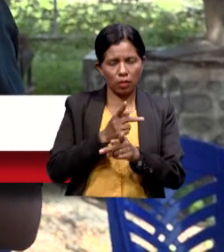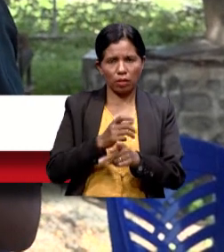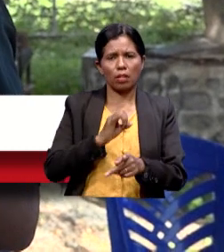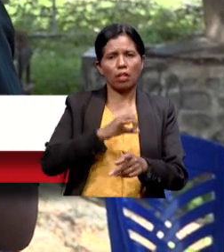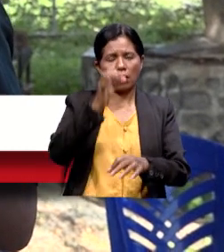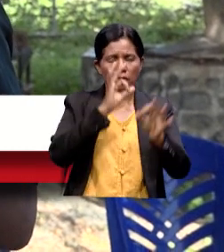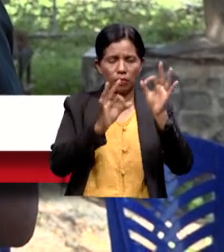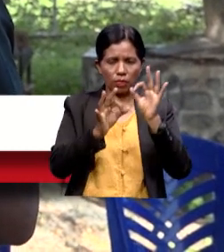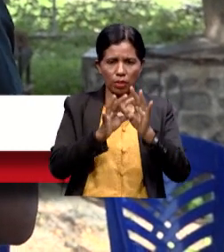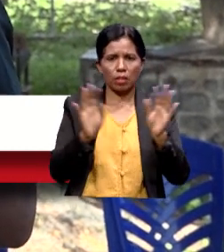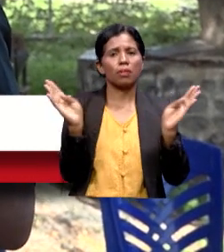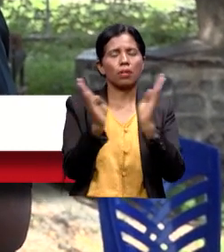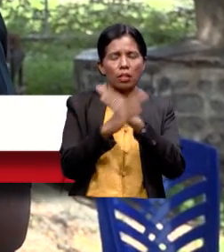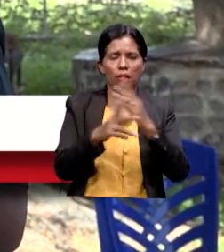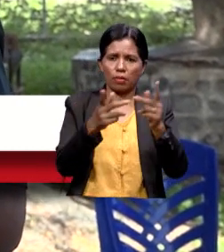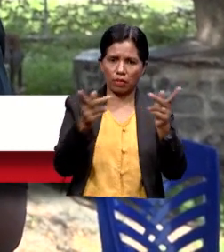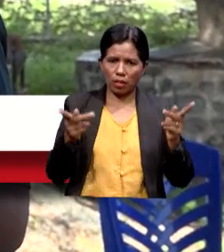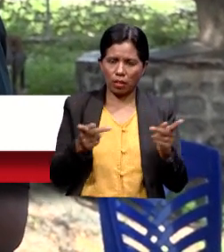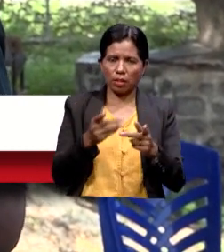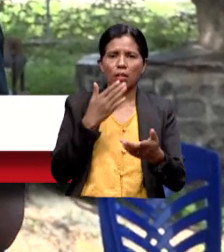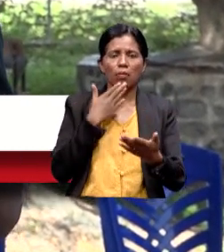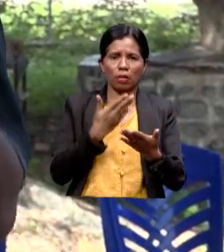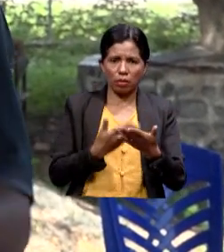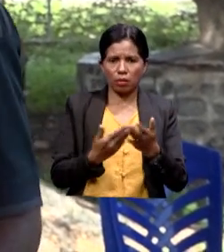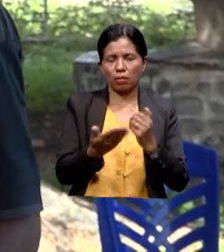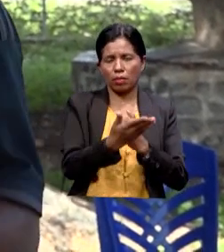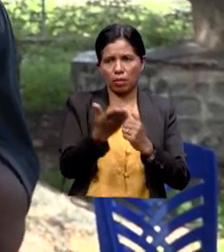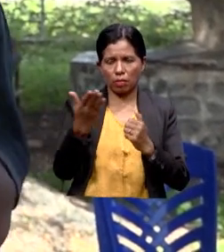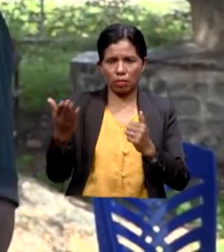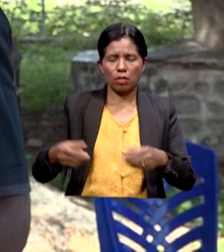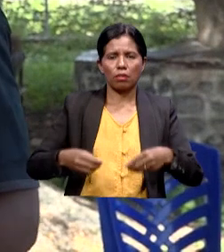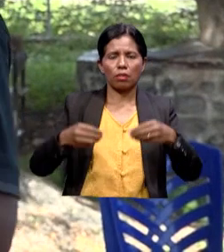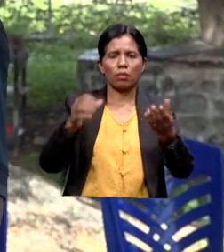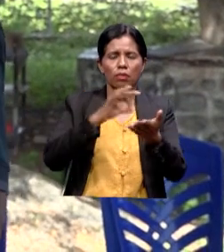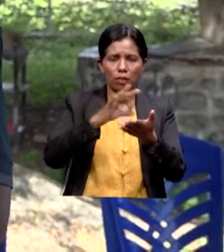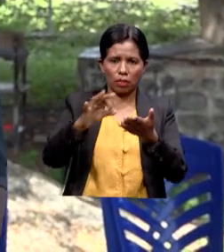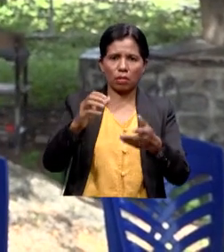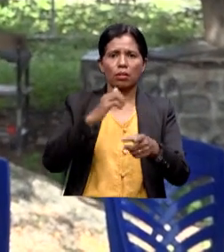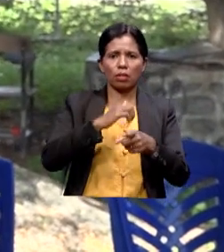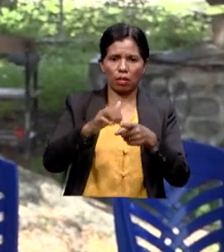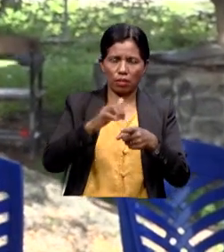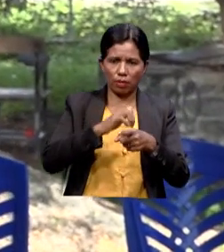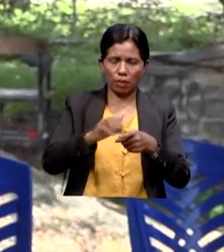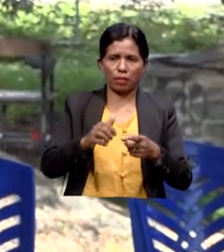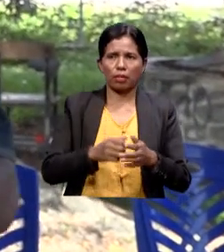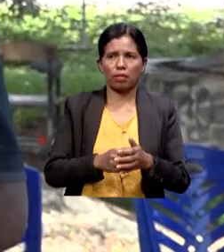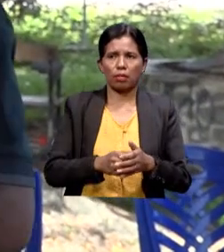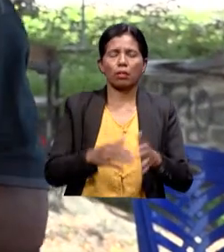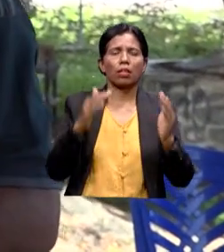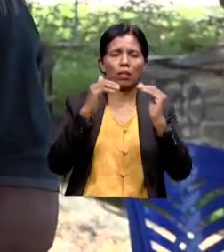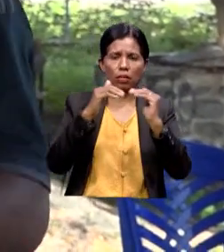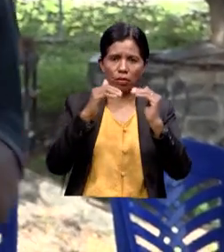necessário, fazendo de que dia que teve para a formação, treinamento, vá encontro e